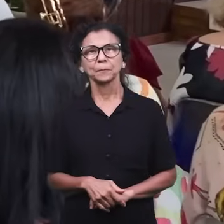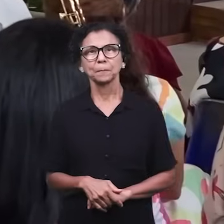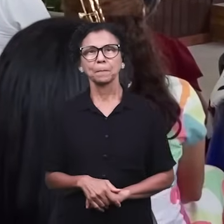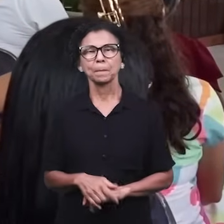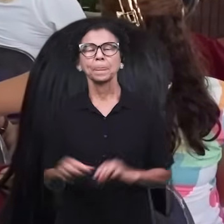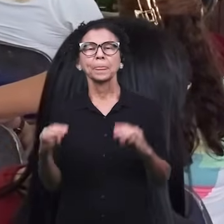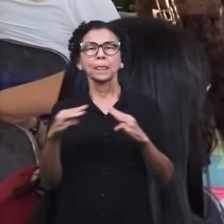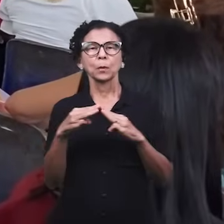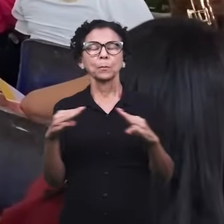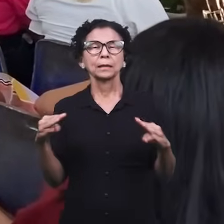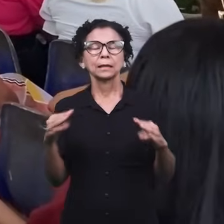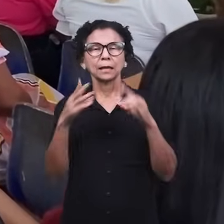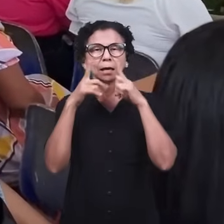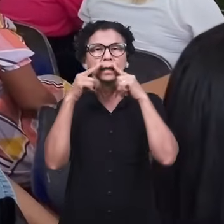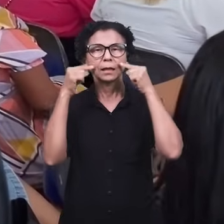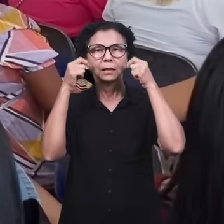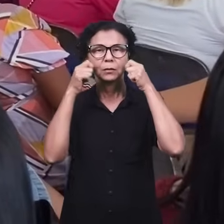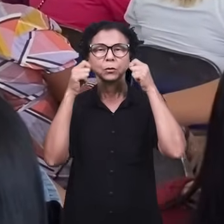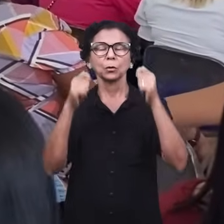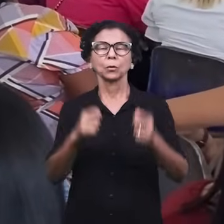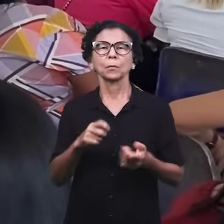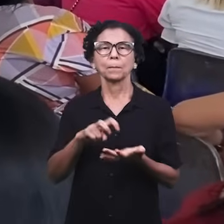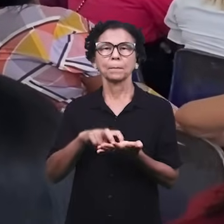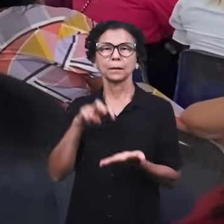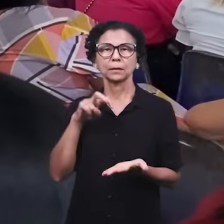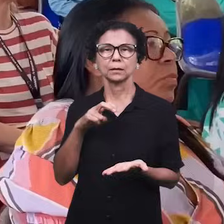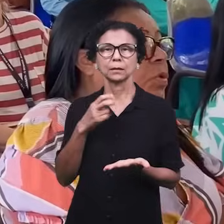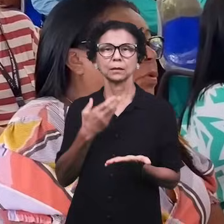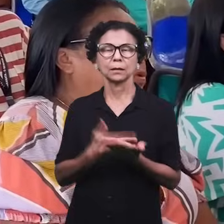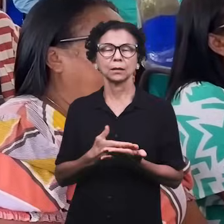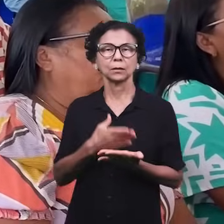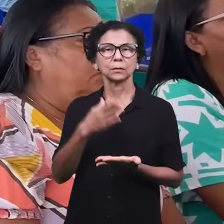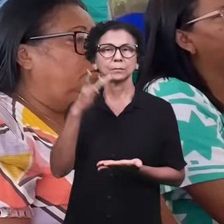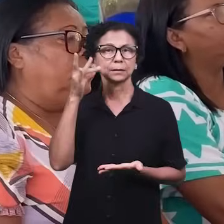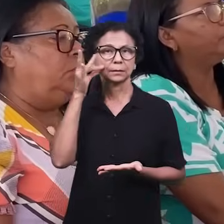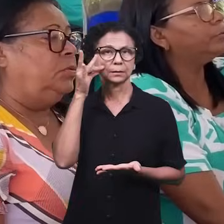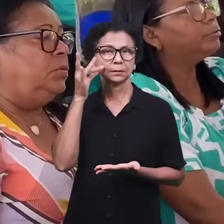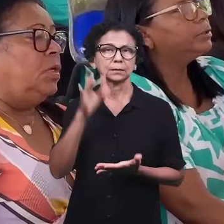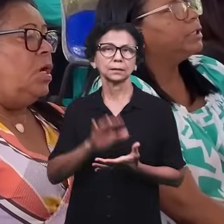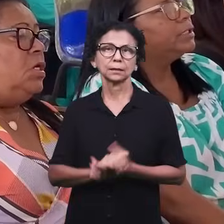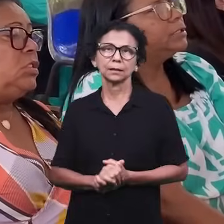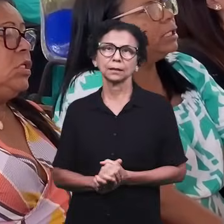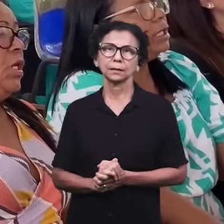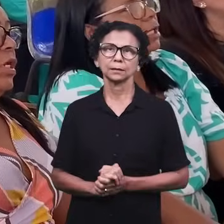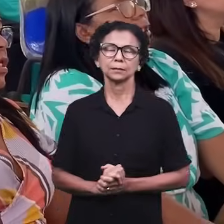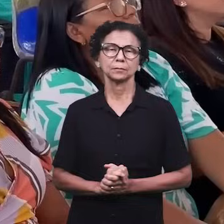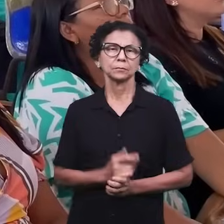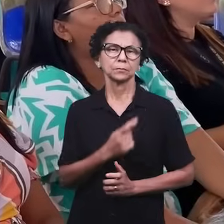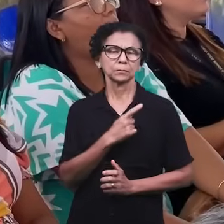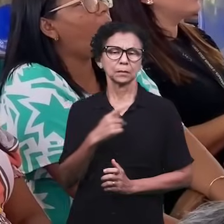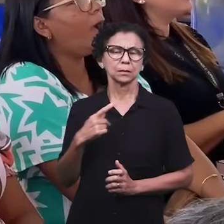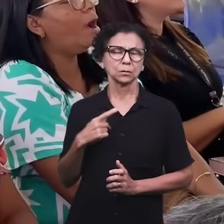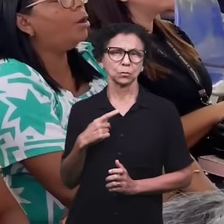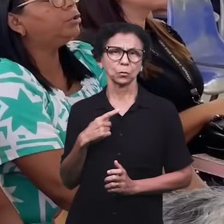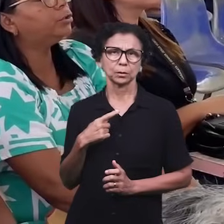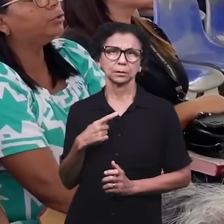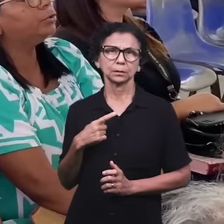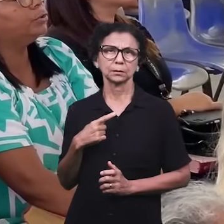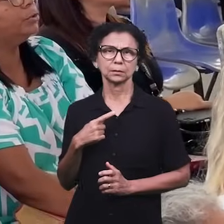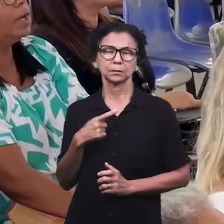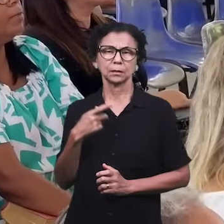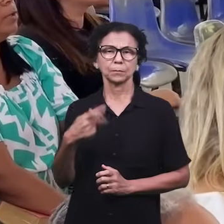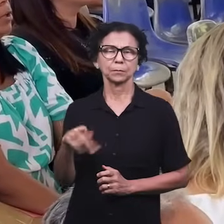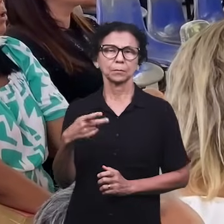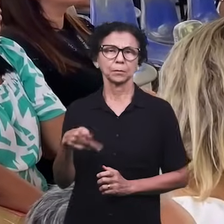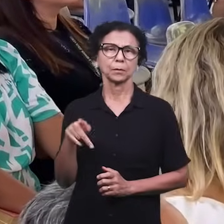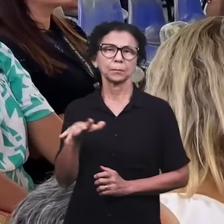Manaim de Maceió. Pela manhã, houve aulas presenciais ministradas pelos pastores daqui, seguindo a grade integrada para